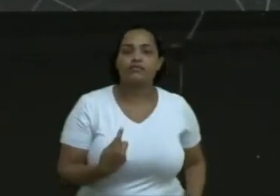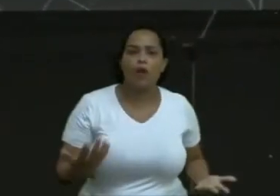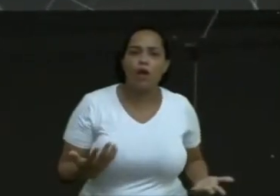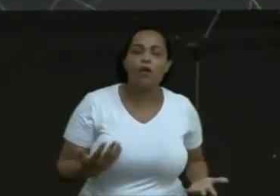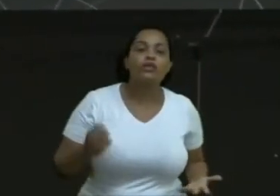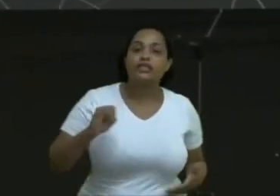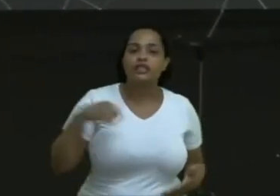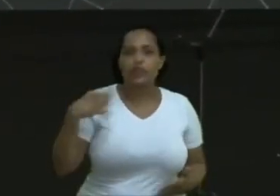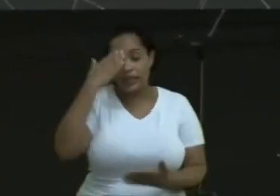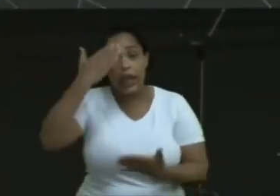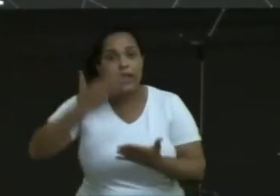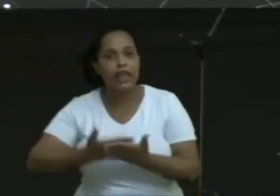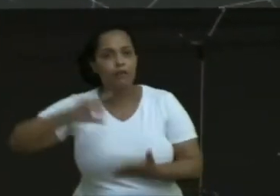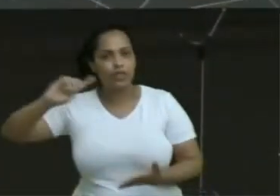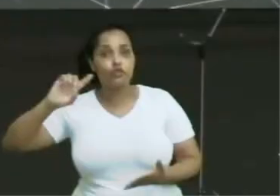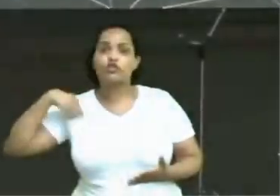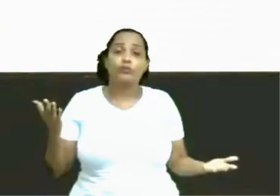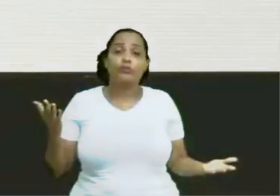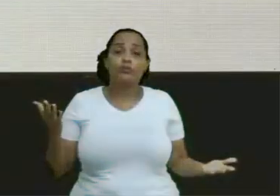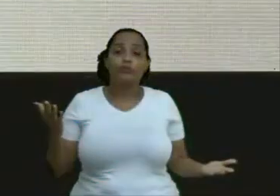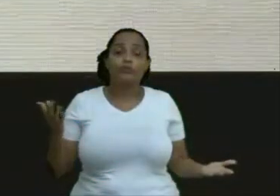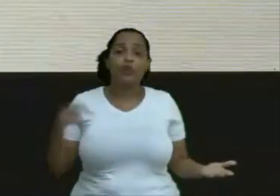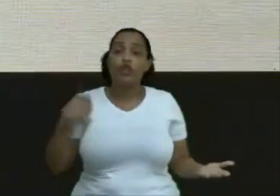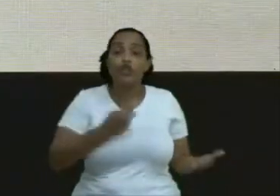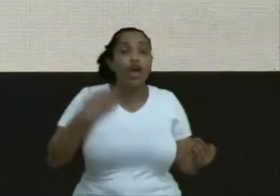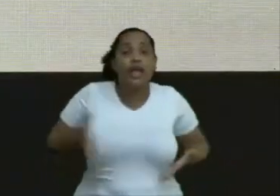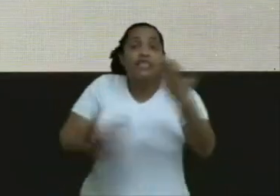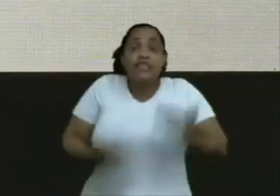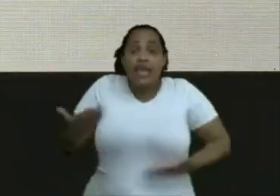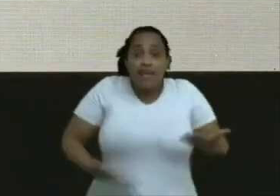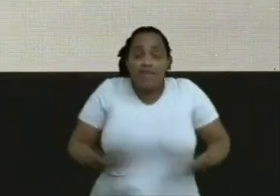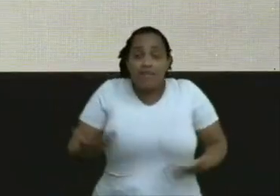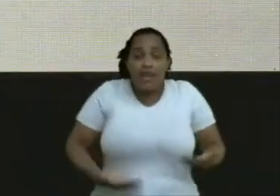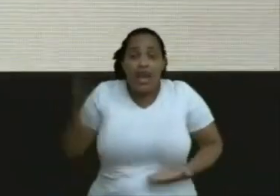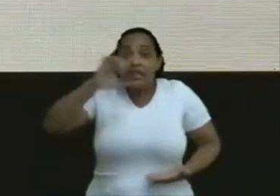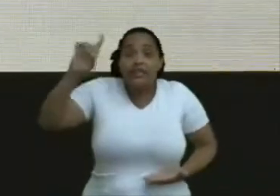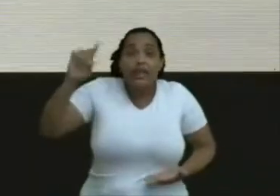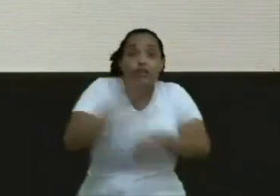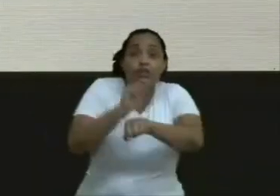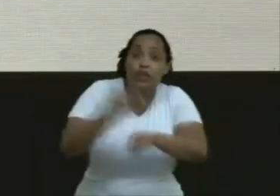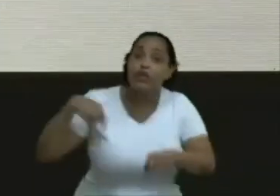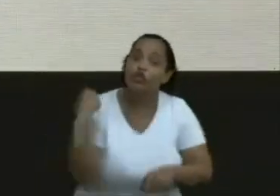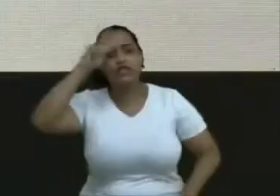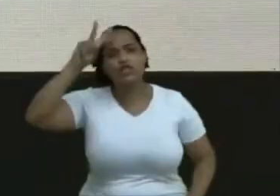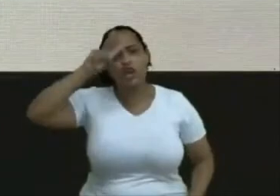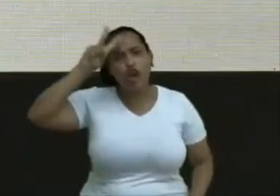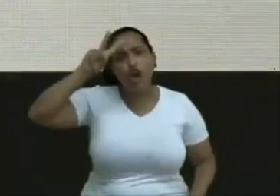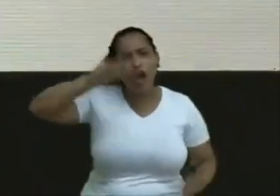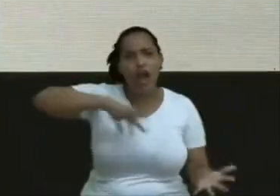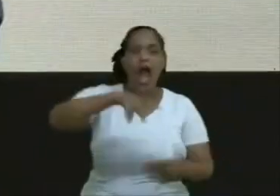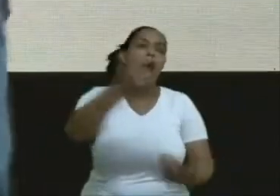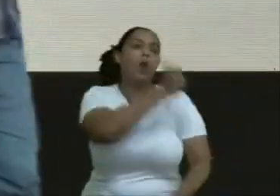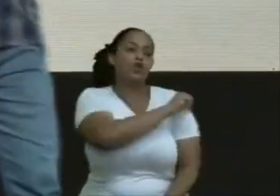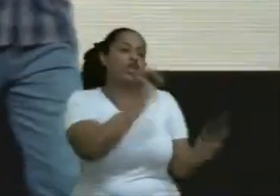crer no insuperável, no inimaginável. Nós nascemos para servir. Deus está contando com a gente para mudar a história. Ah, o Rio de Janeiro